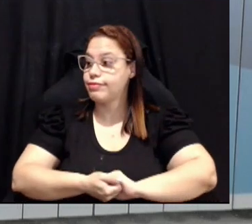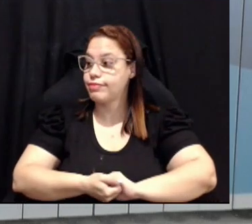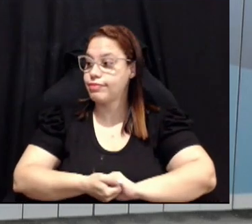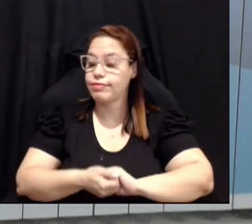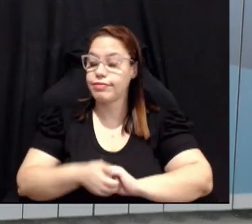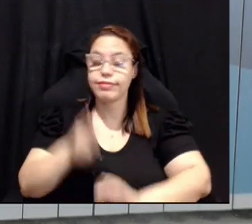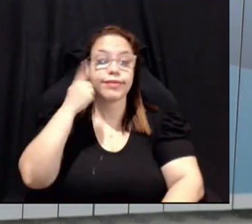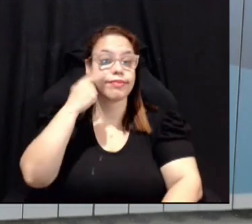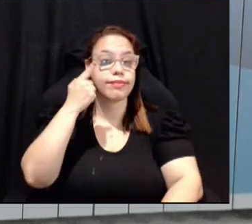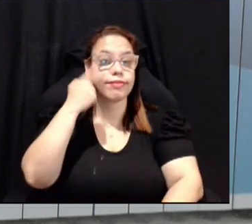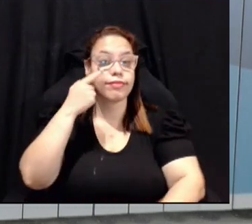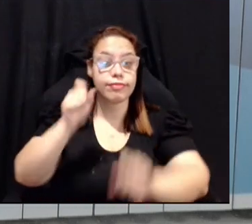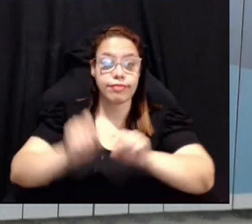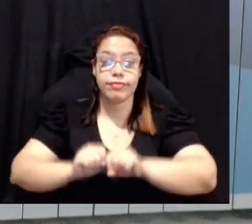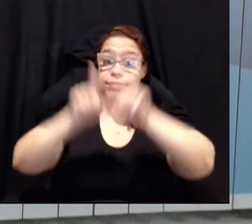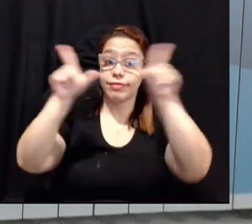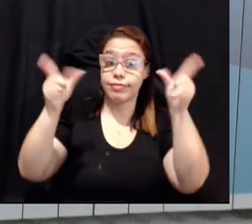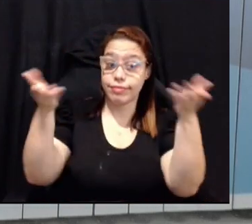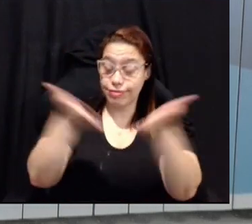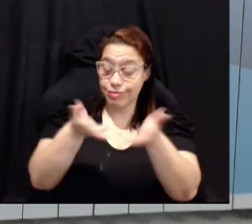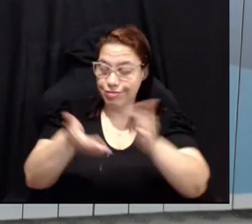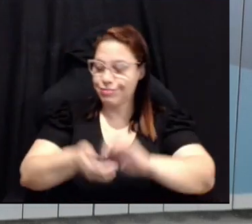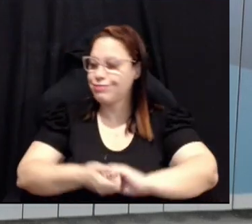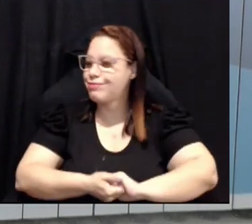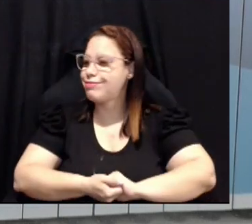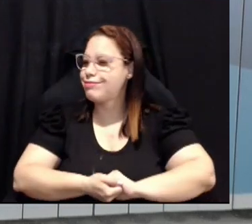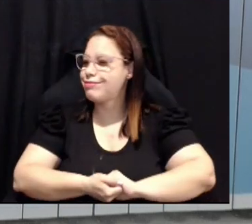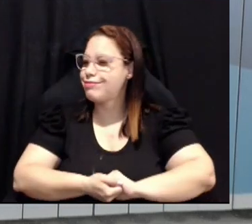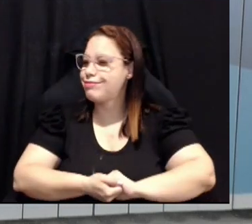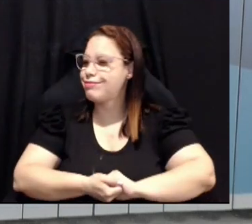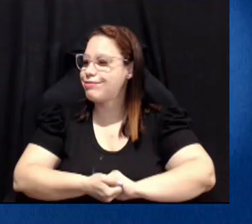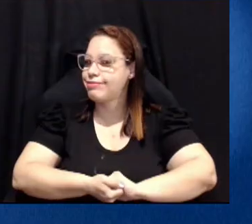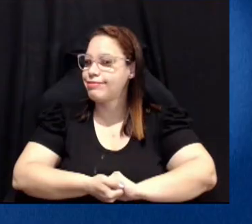de agora os destaques de hoje.